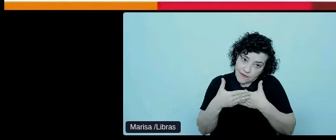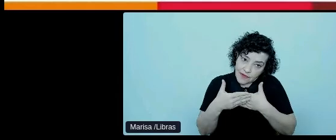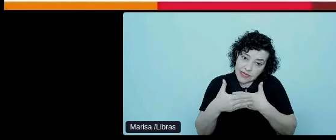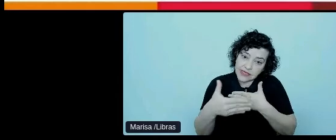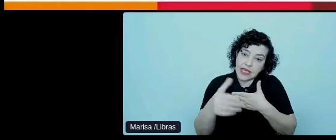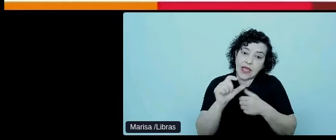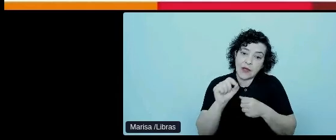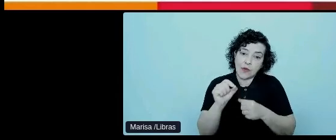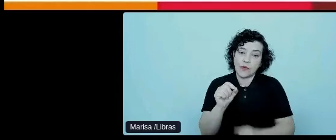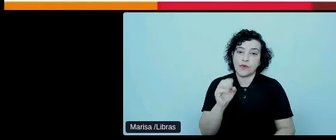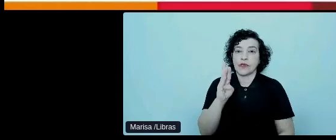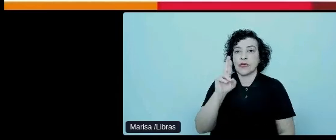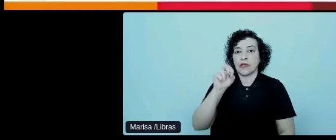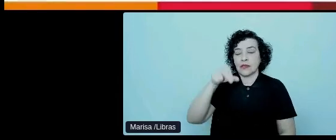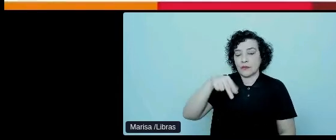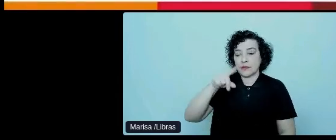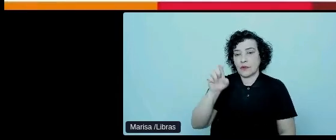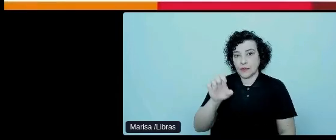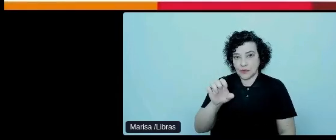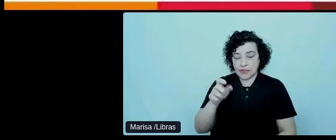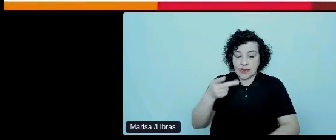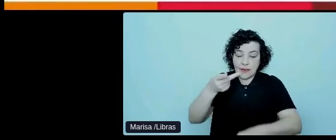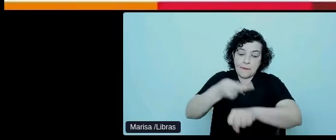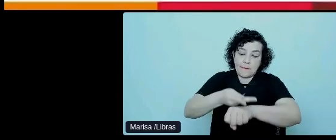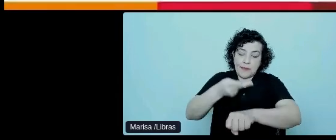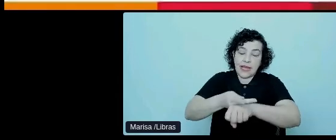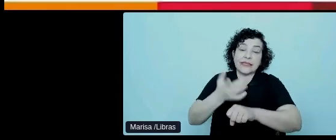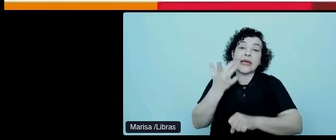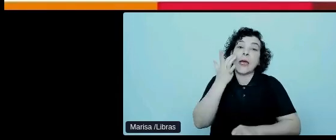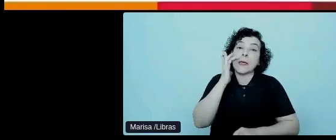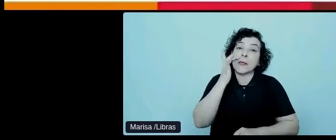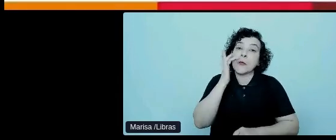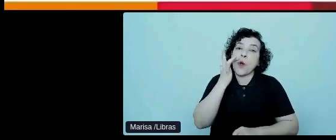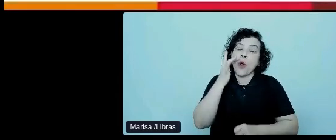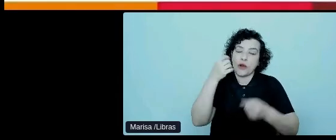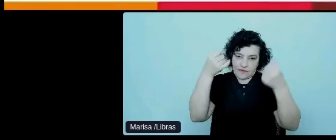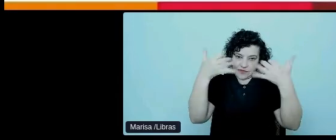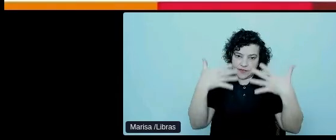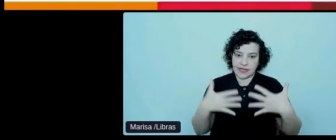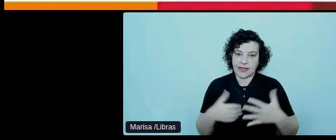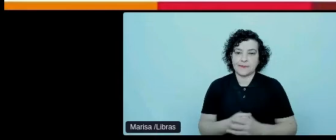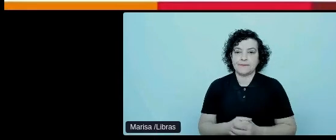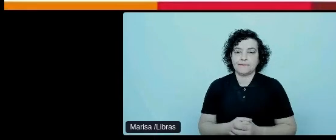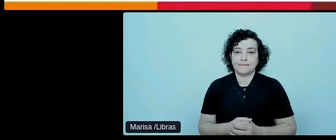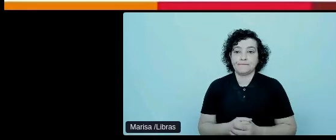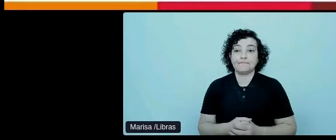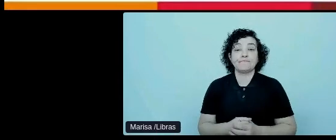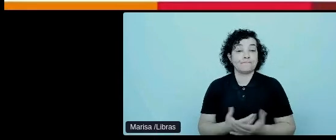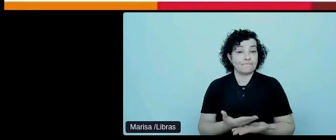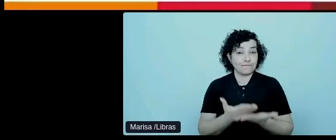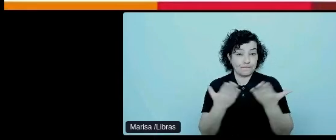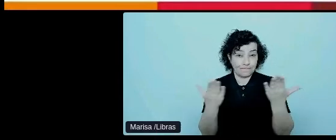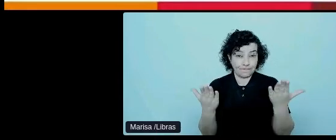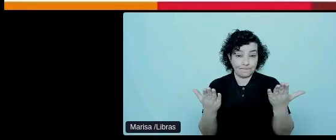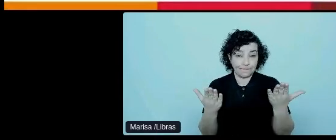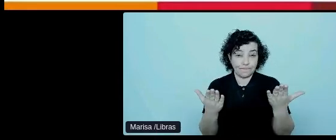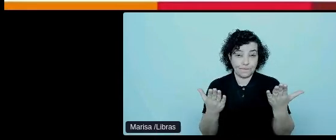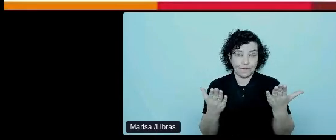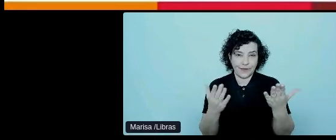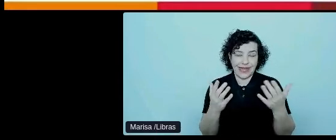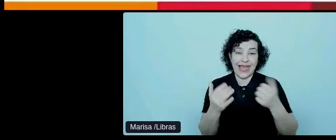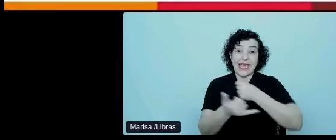bronze, prata e ouro, que eu vou explicar já já. Então, essa é a diferença